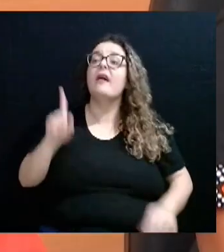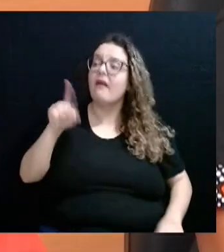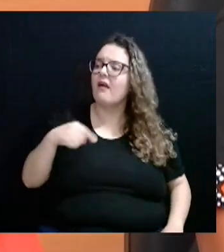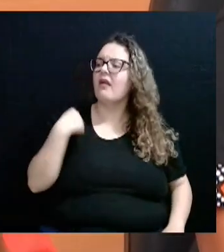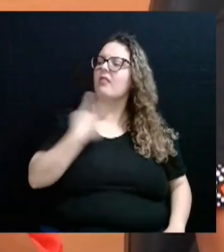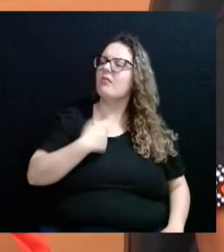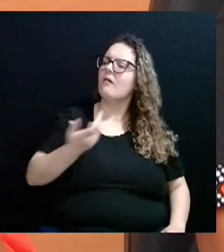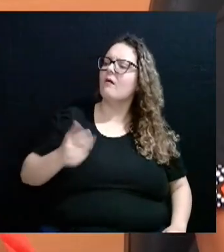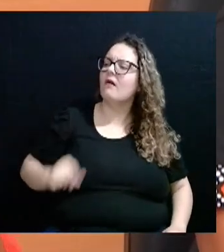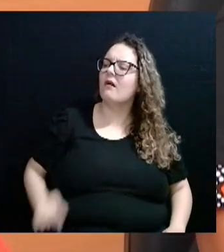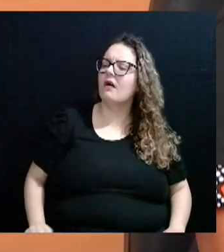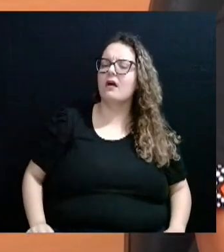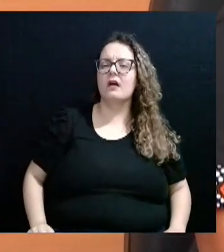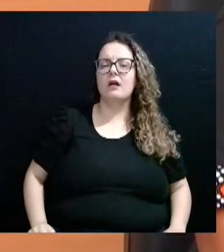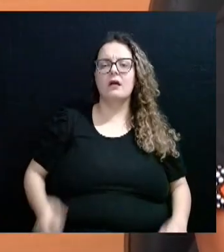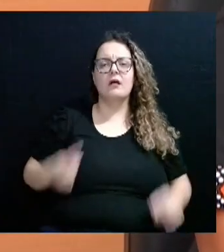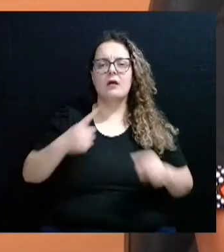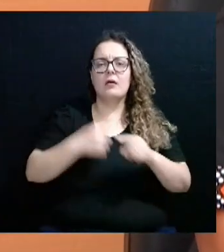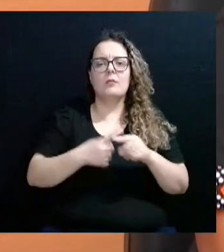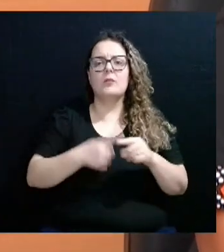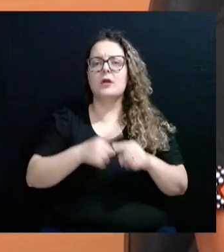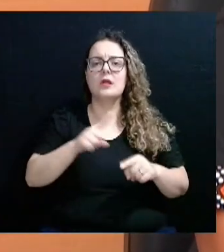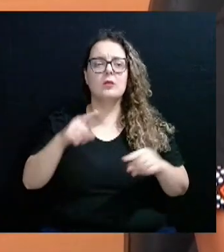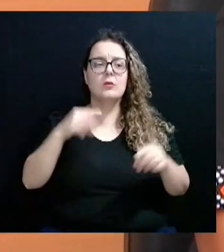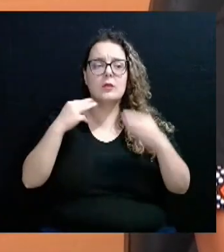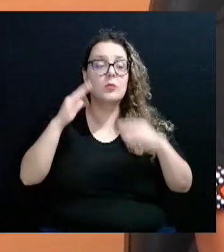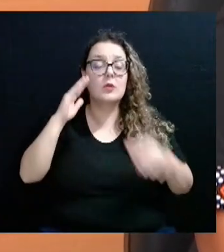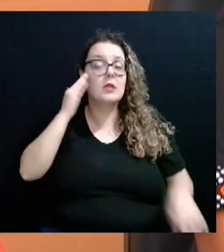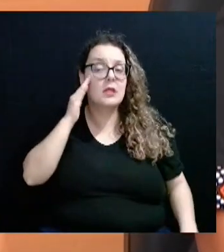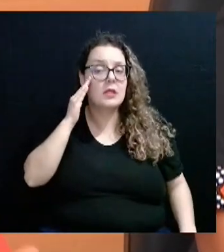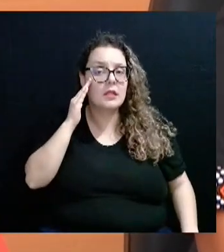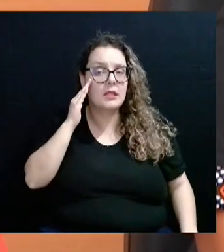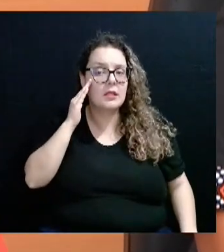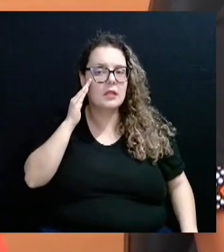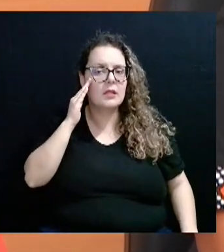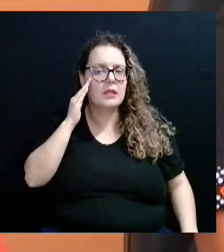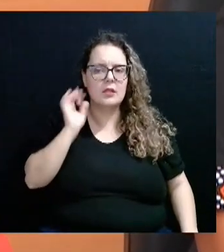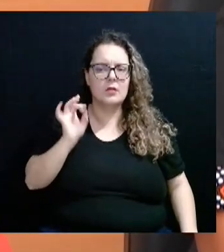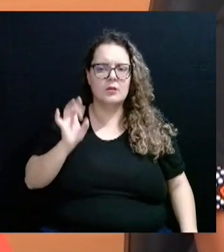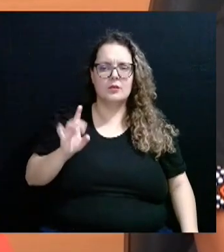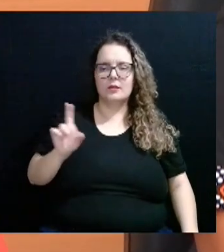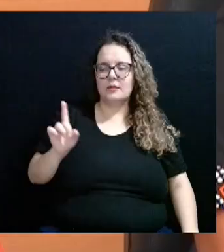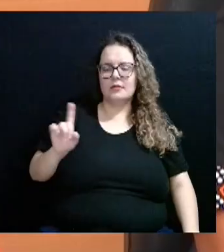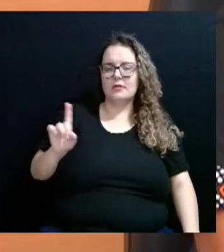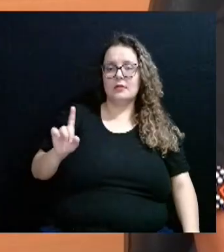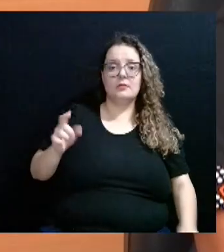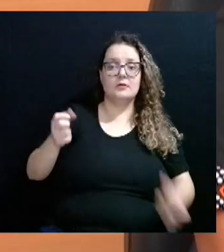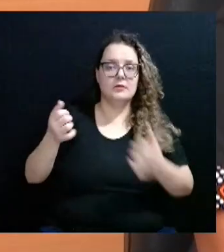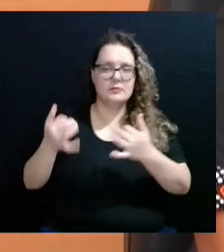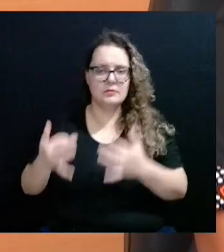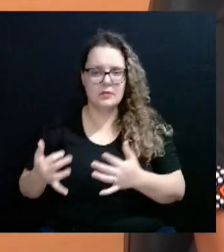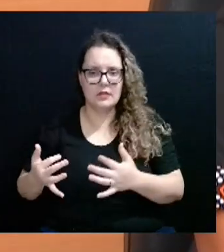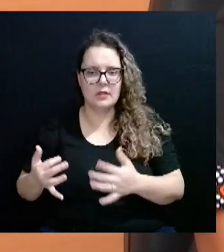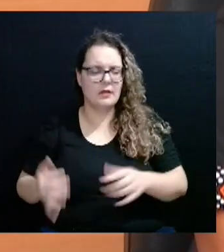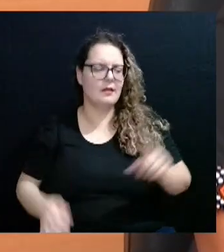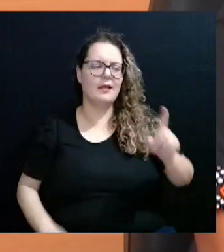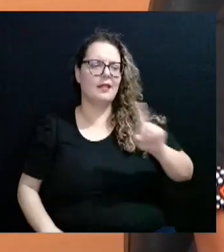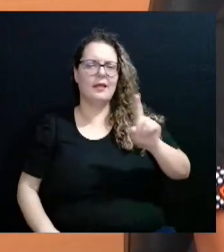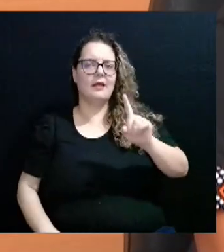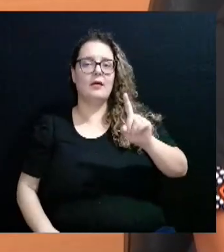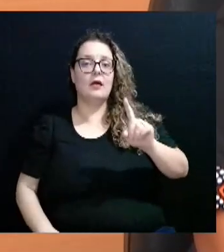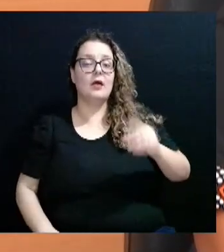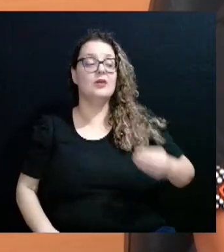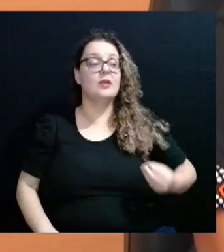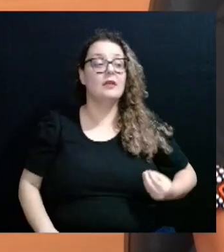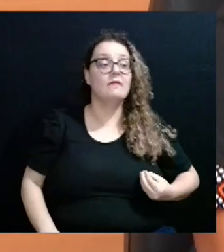música não é de quem entendeu apenas e explica. Essa música é de quem viveu.